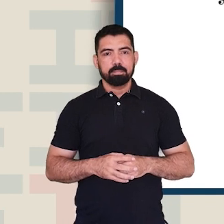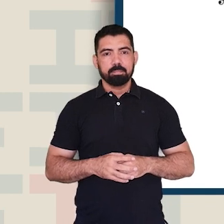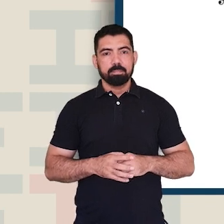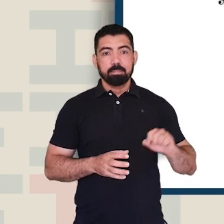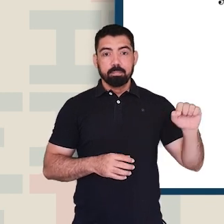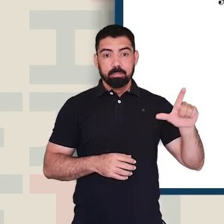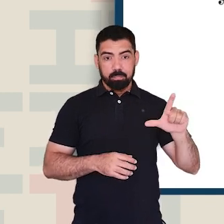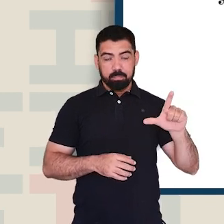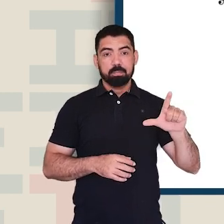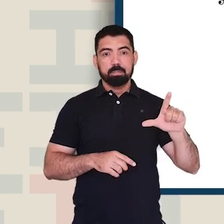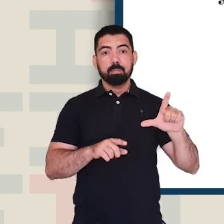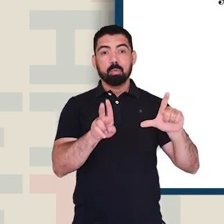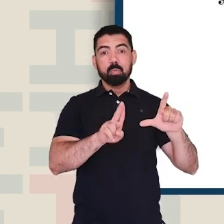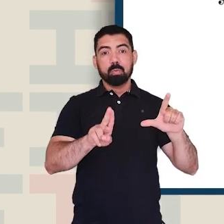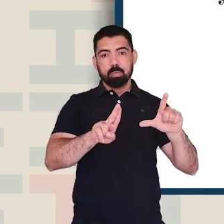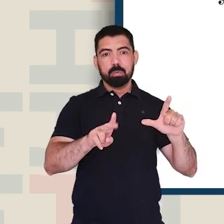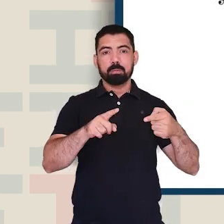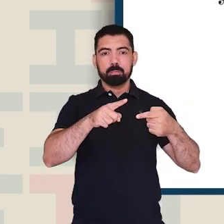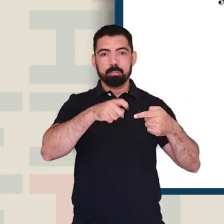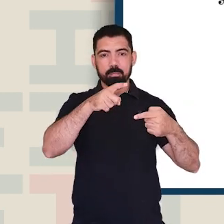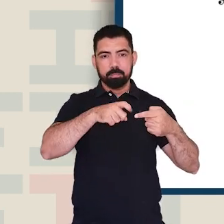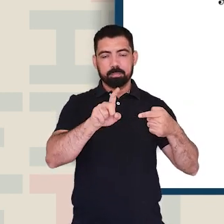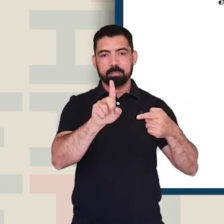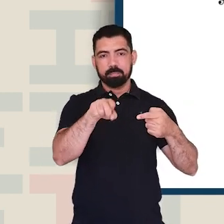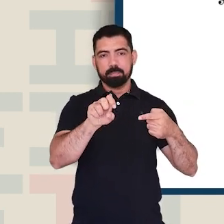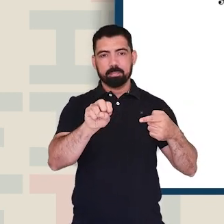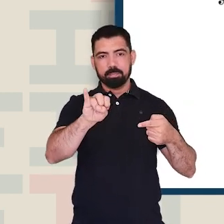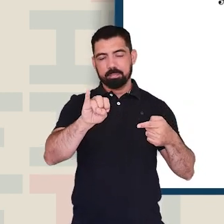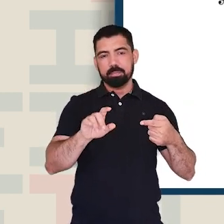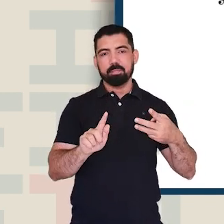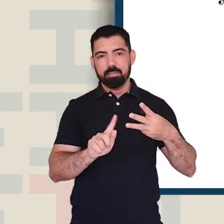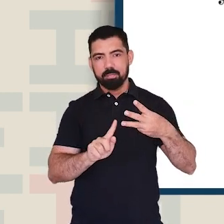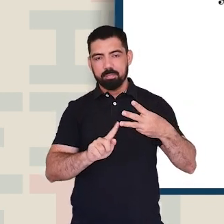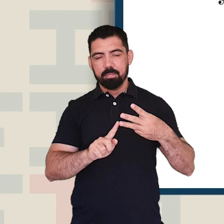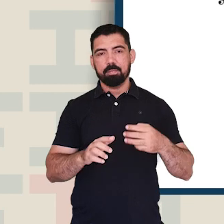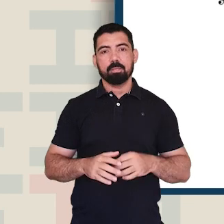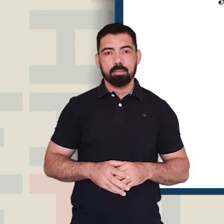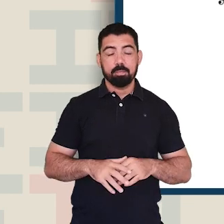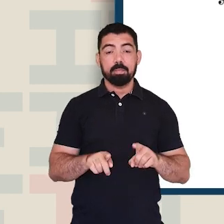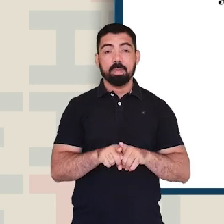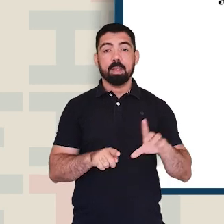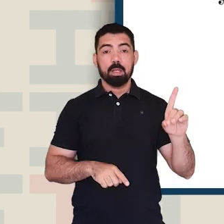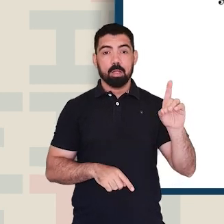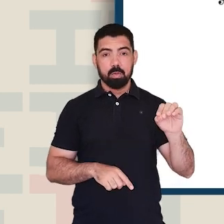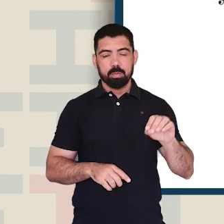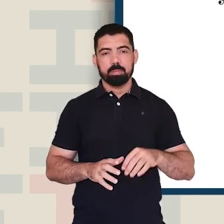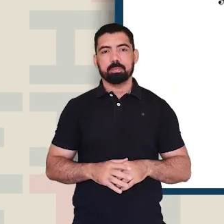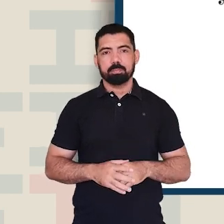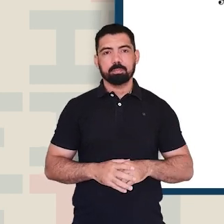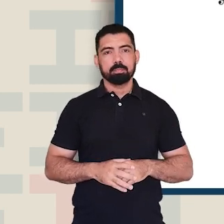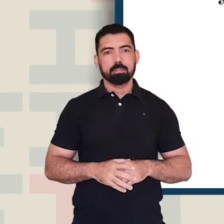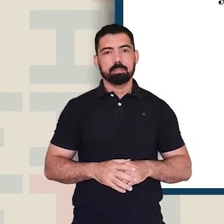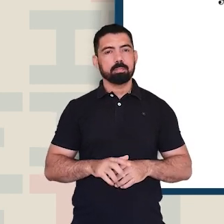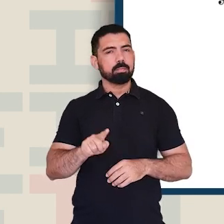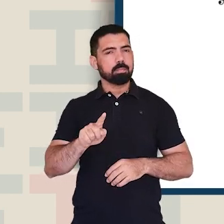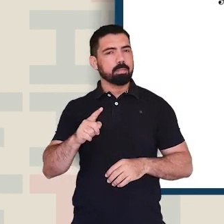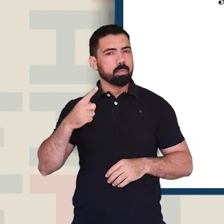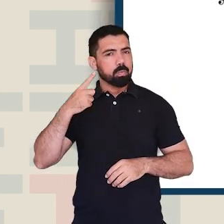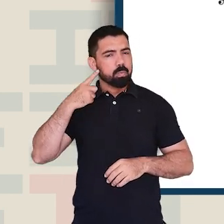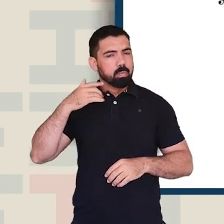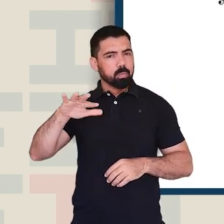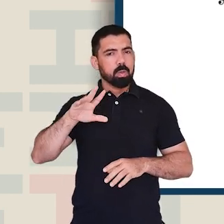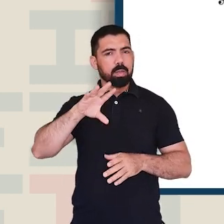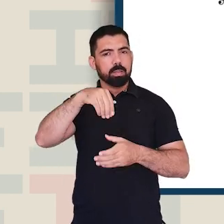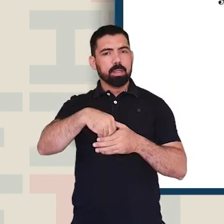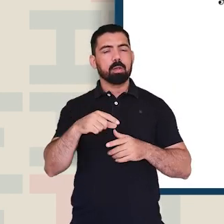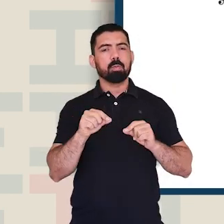o sol com baixo em si, na verdade, que poderia substituir o si menor, e o dó. Mas eu usei essa sonoridade do